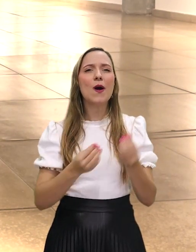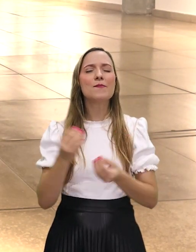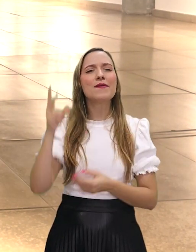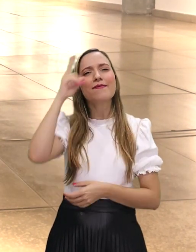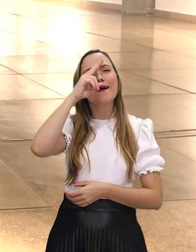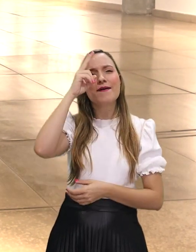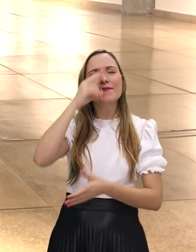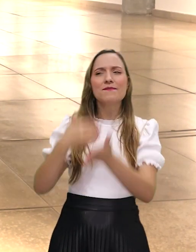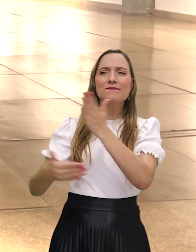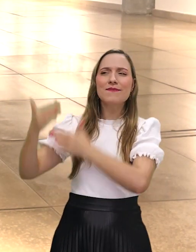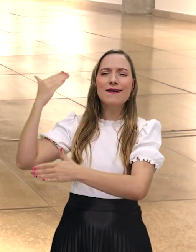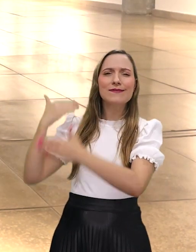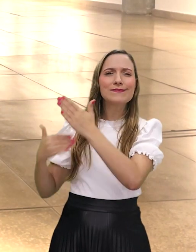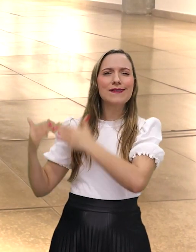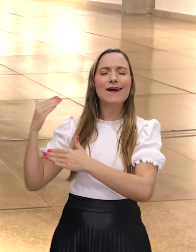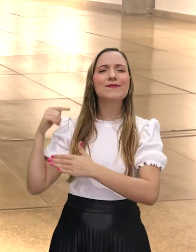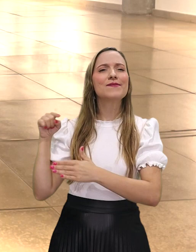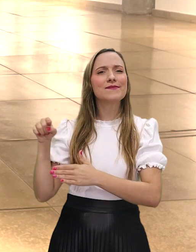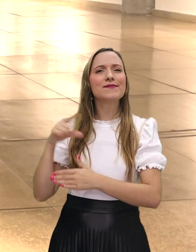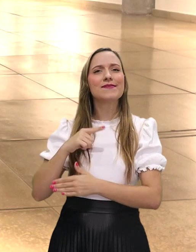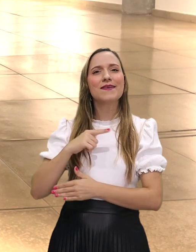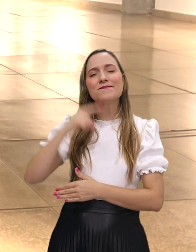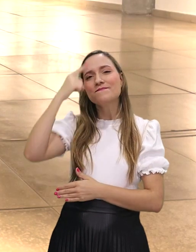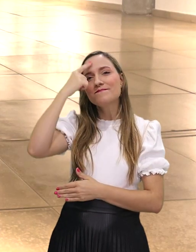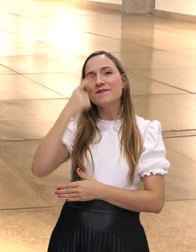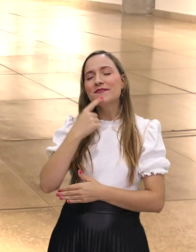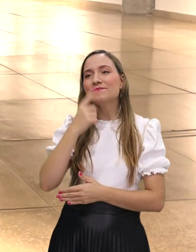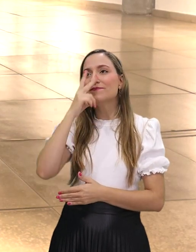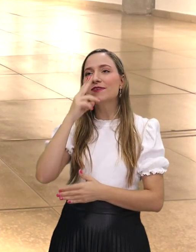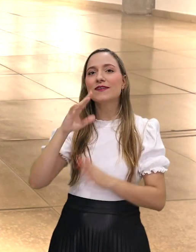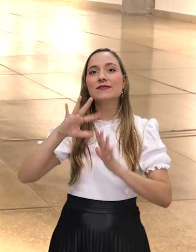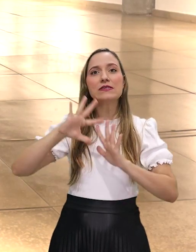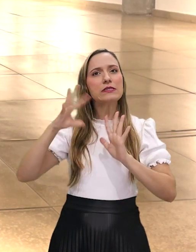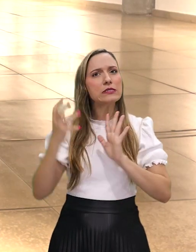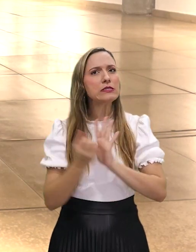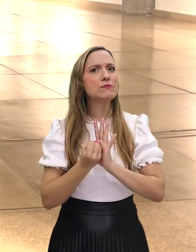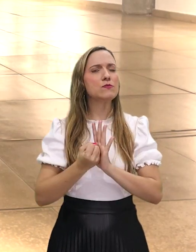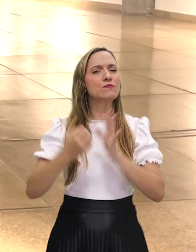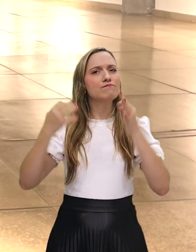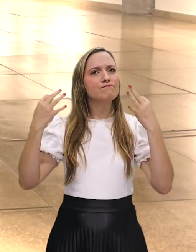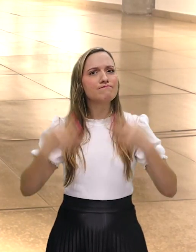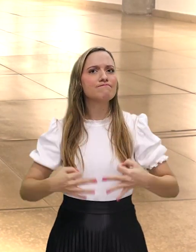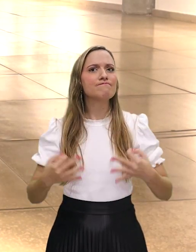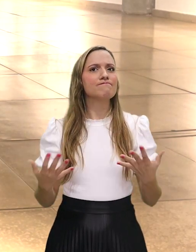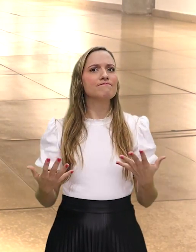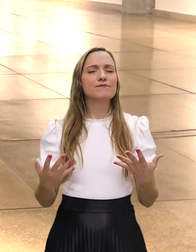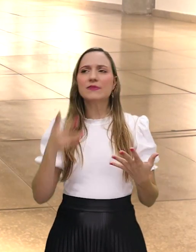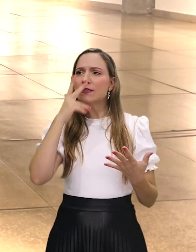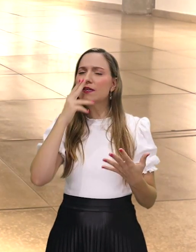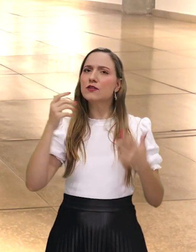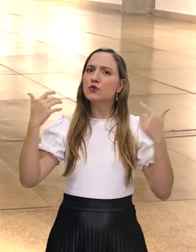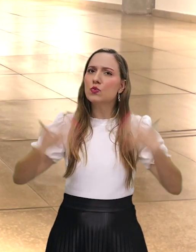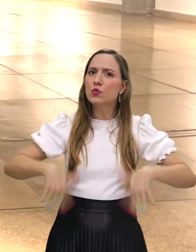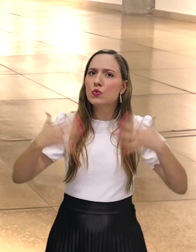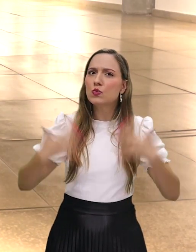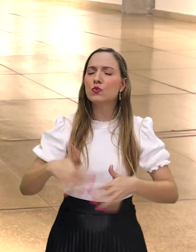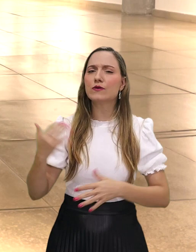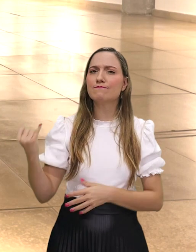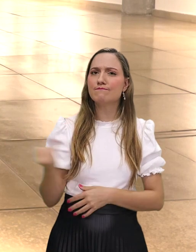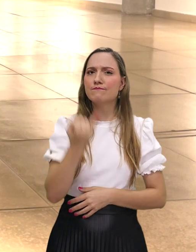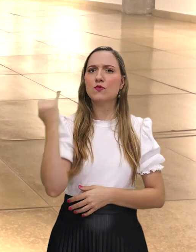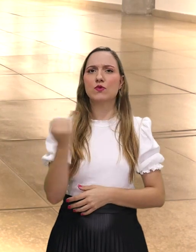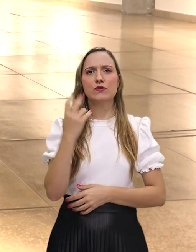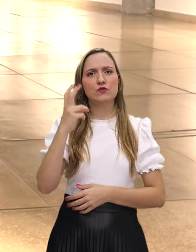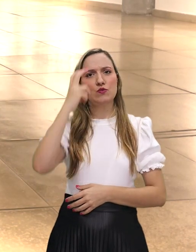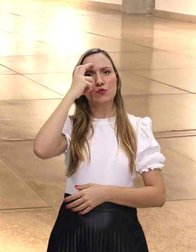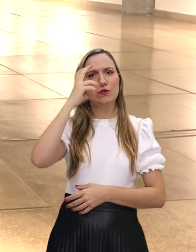com imagens que são tão simbólicas e tão caras à cultura afros, né?